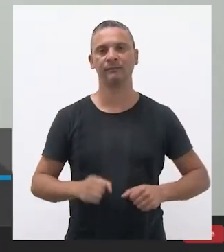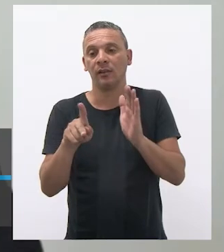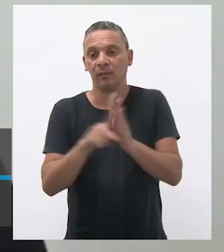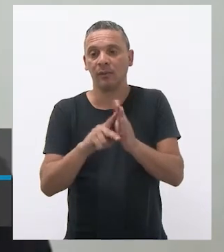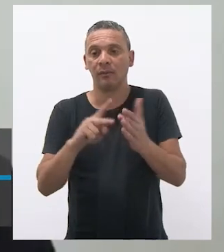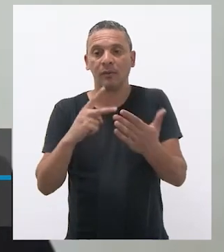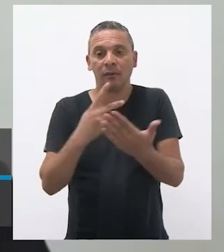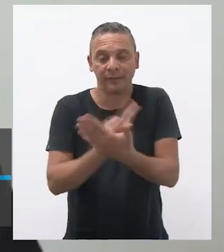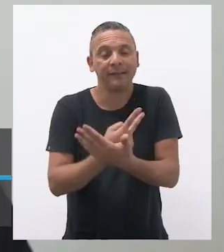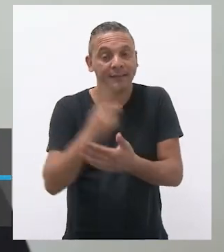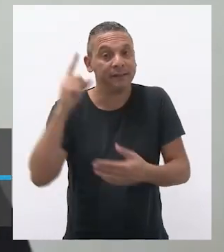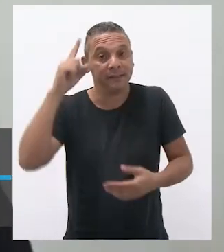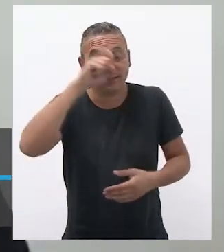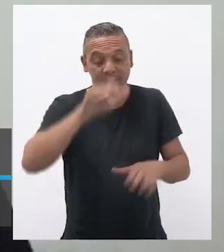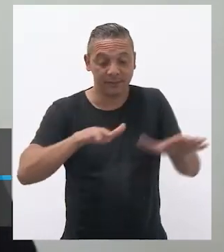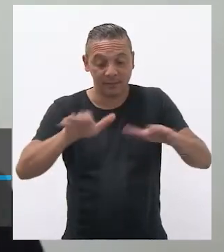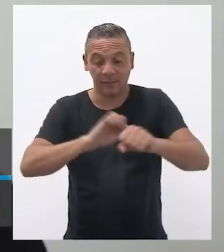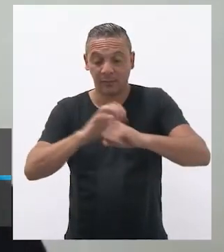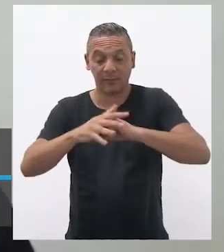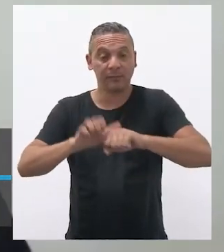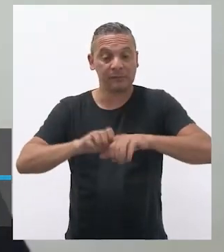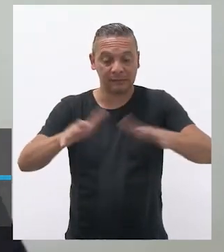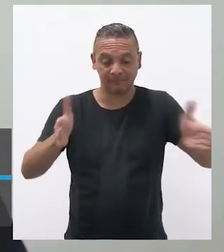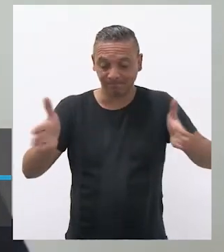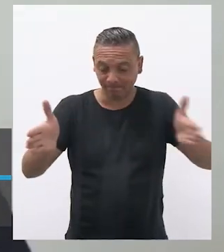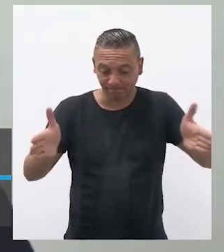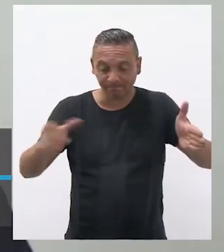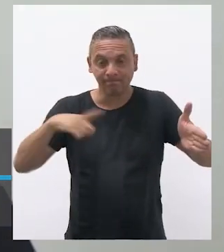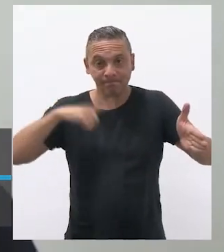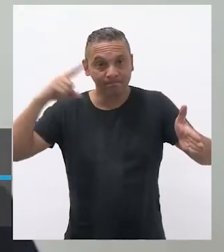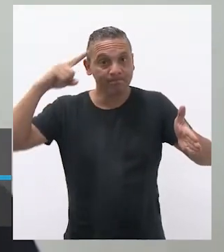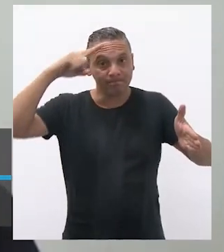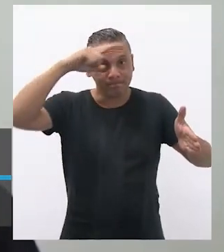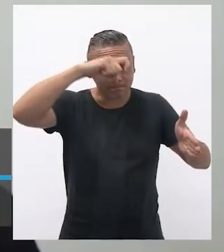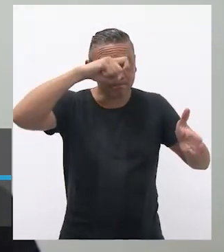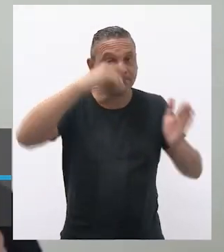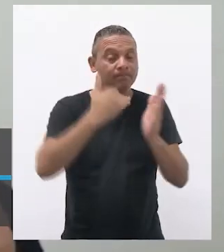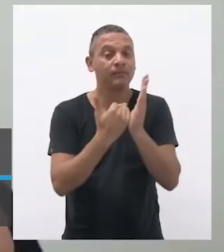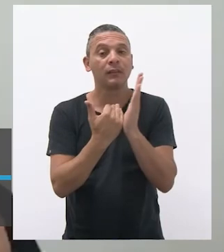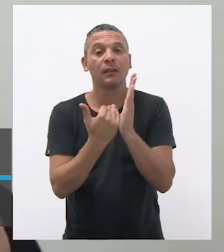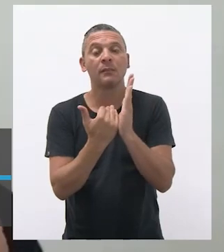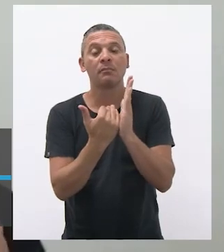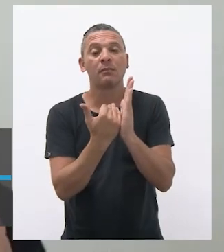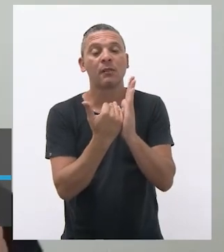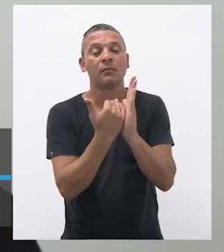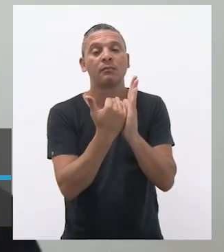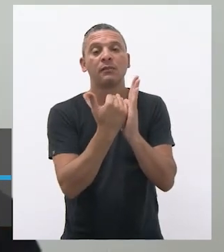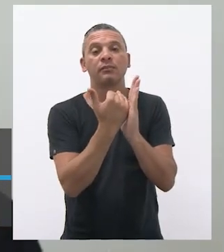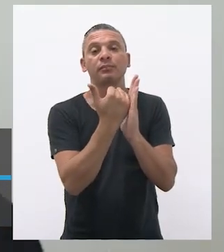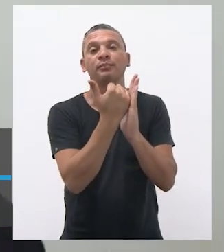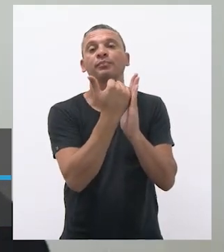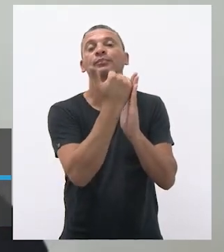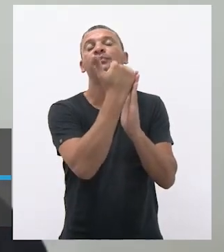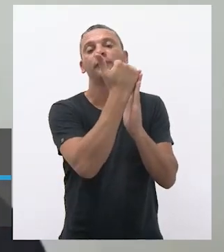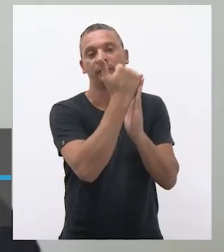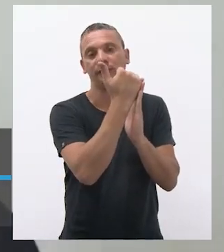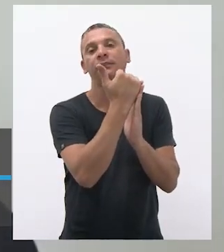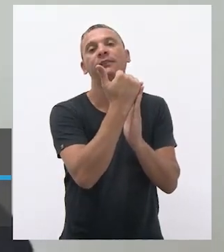tem caráter cogente, né, eles importam, sim, obrigações para o Estado brasileiro.